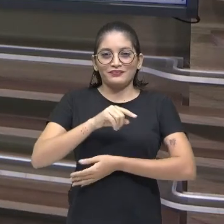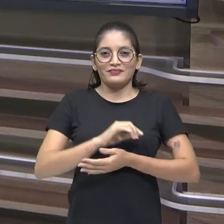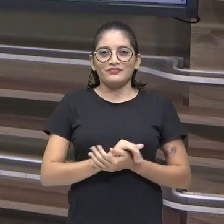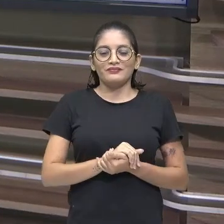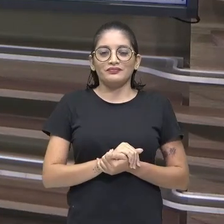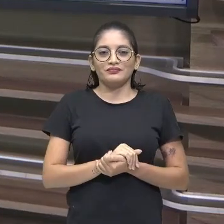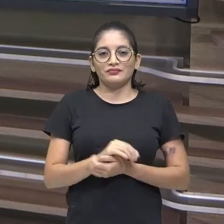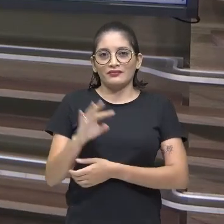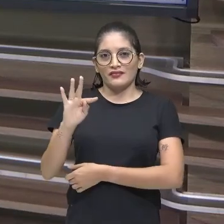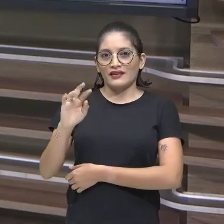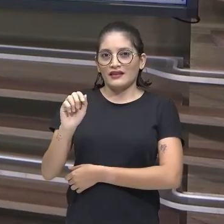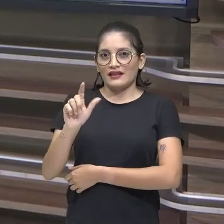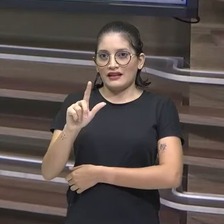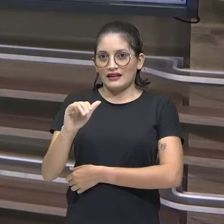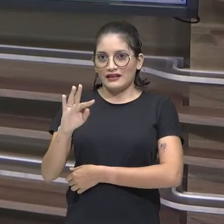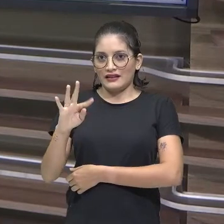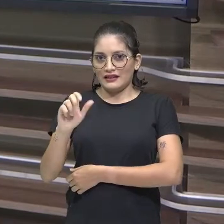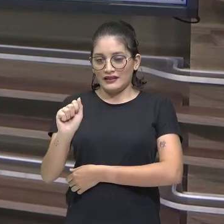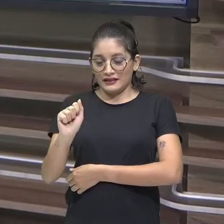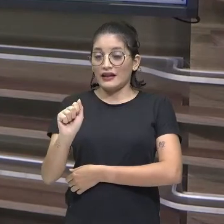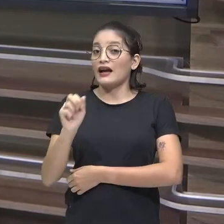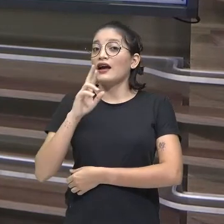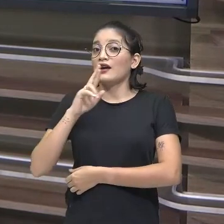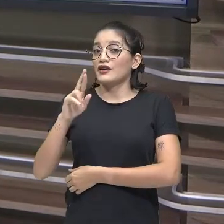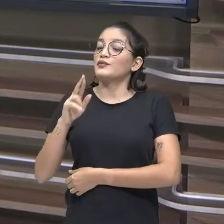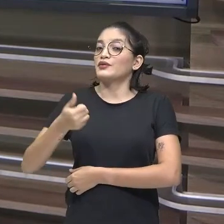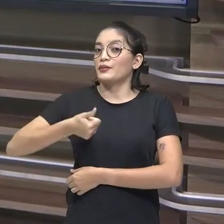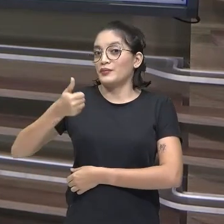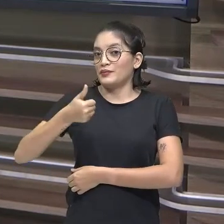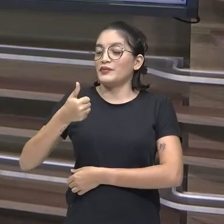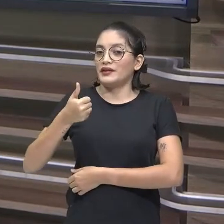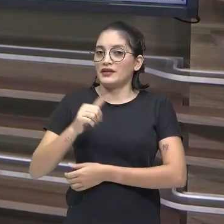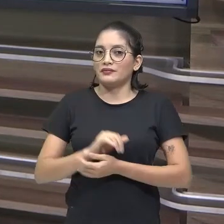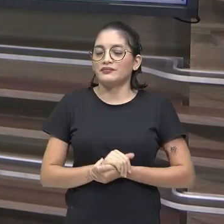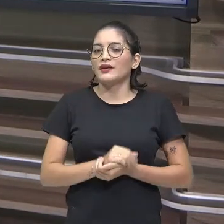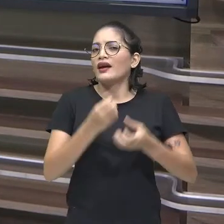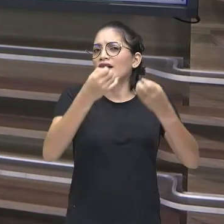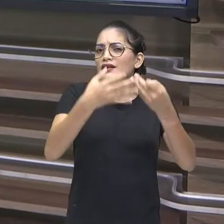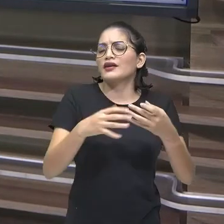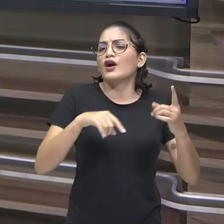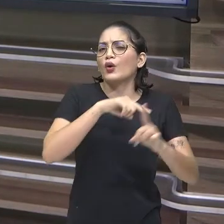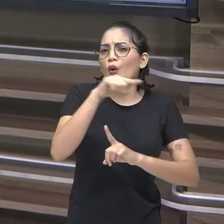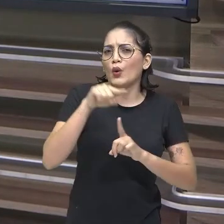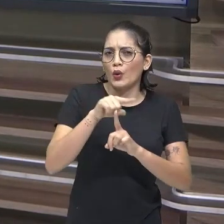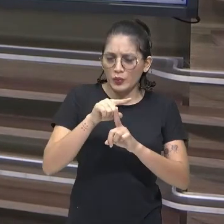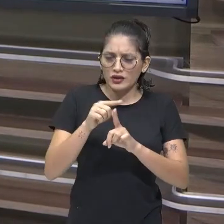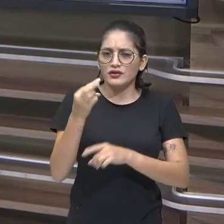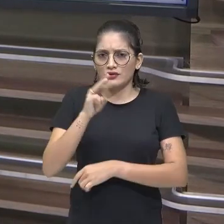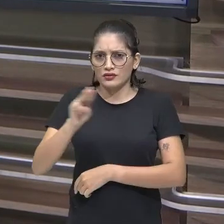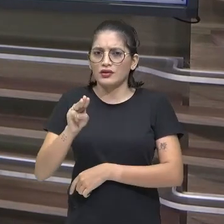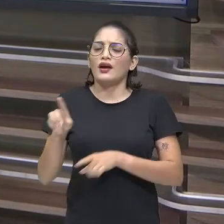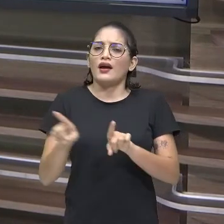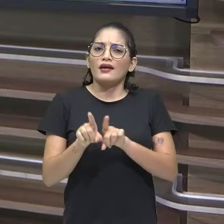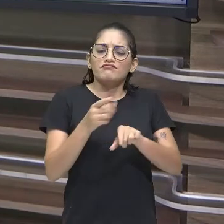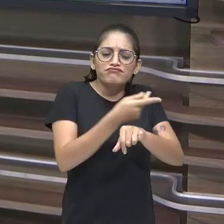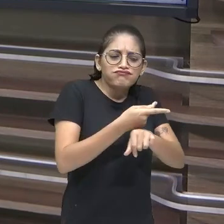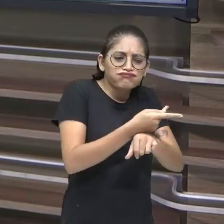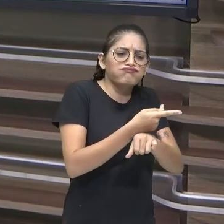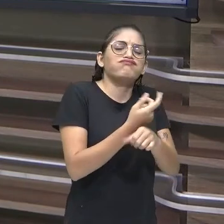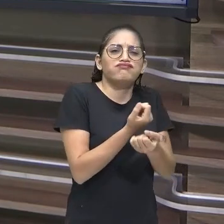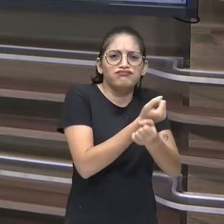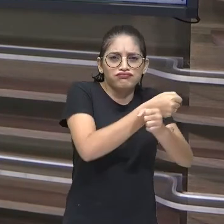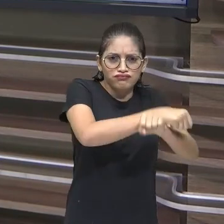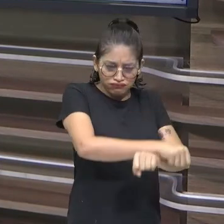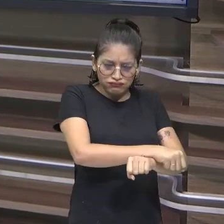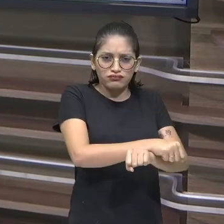A Tádita Veiga está respondendo para a gente a primeira questão, dizendo que a função dos bandeirantes era explorar o interior do território, dos